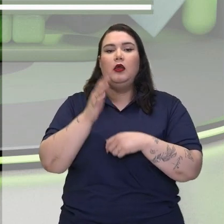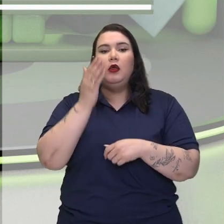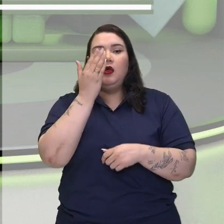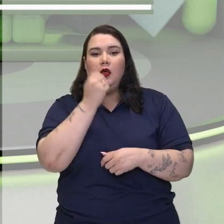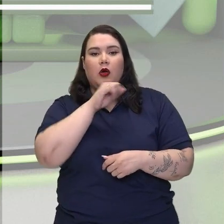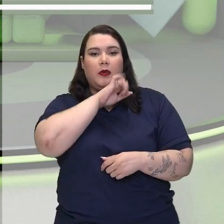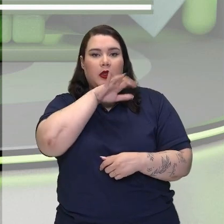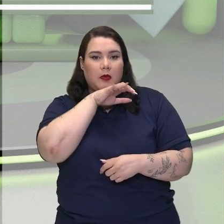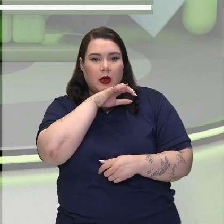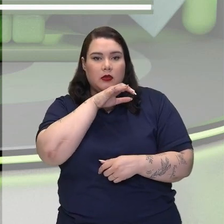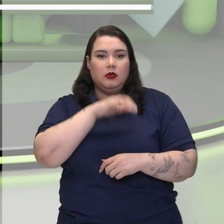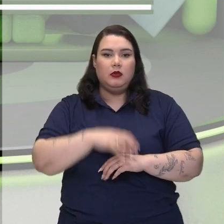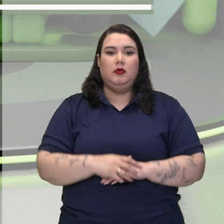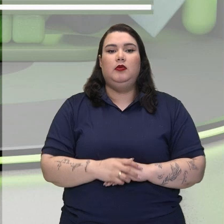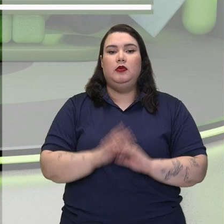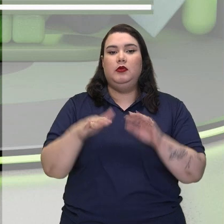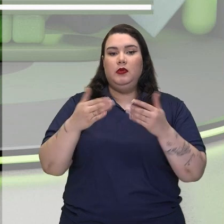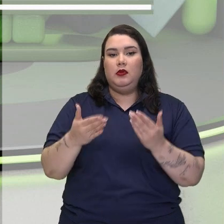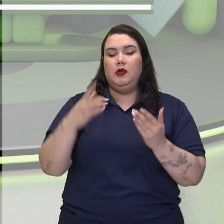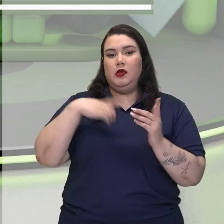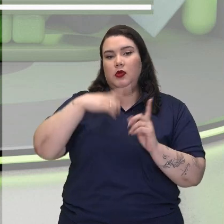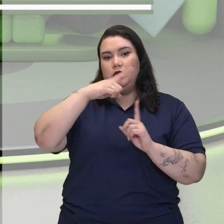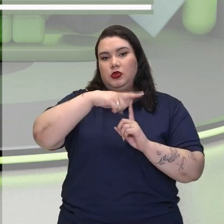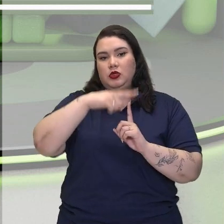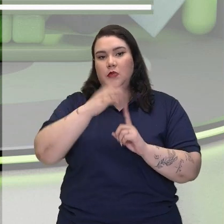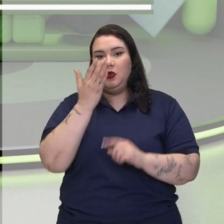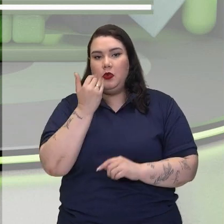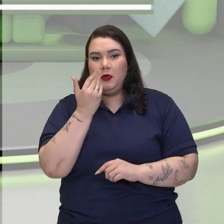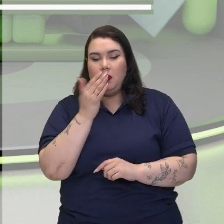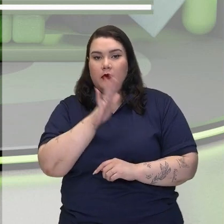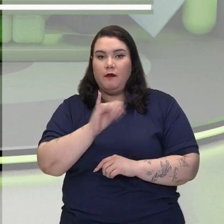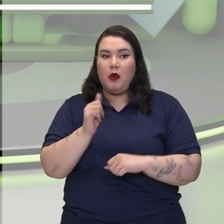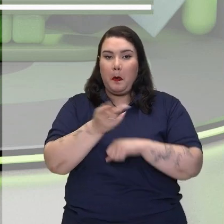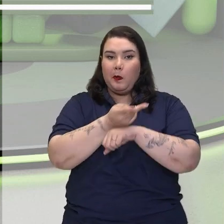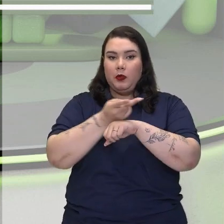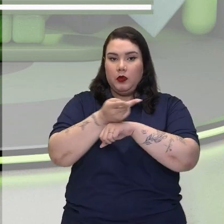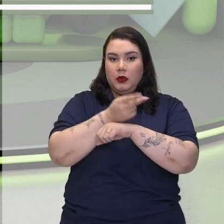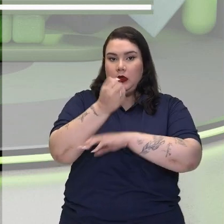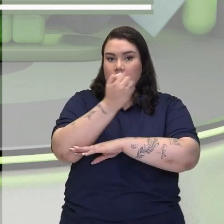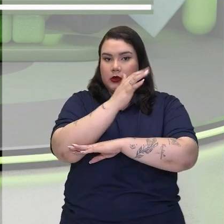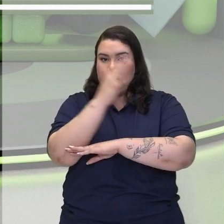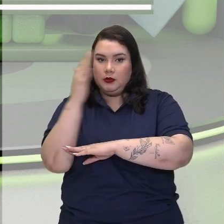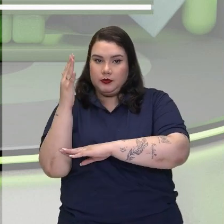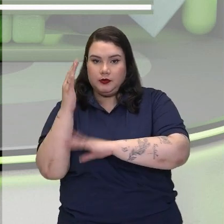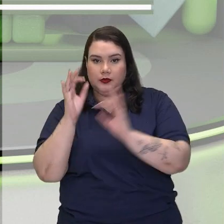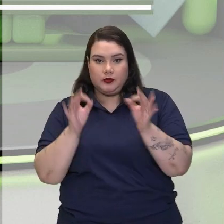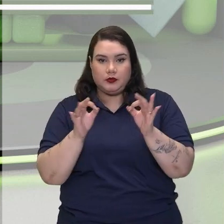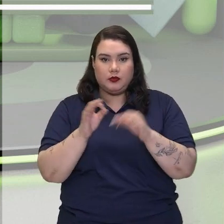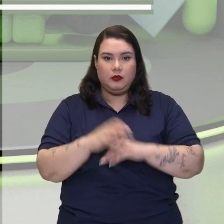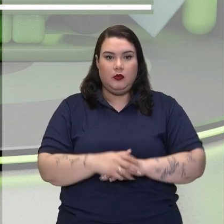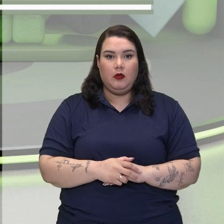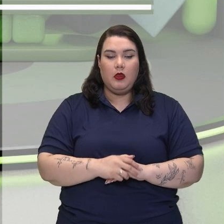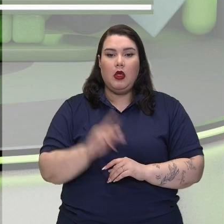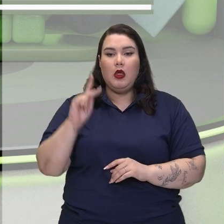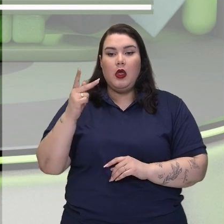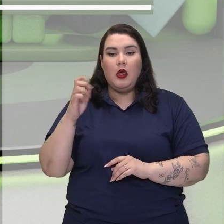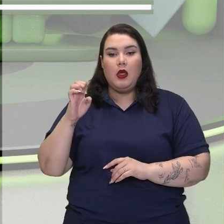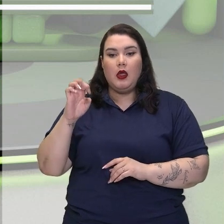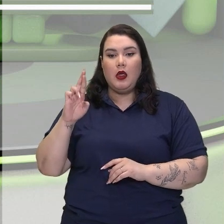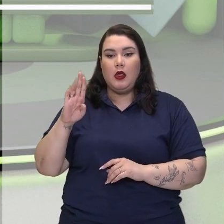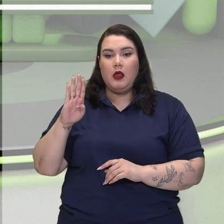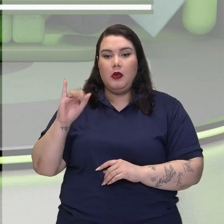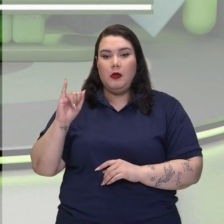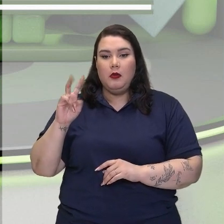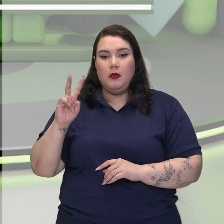essas denominações é de acordo com o tipo de alimento que ele vai procurar na natureza. Né? Os consumidores que são herbívoros